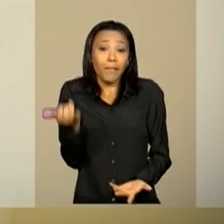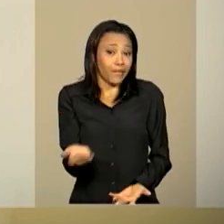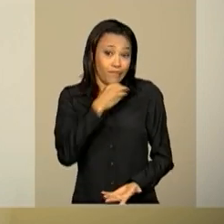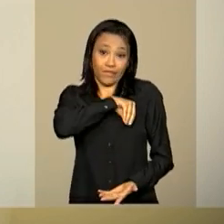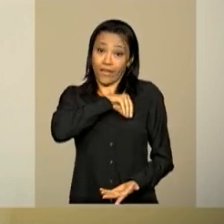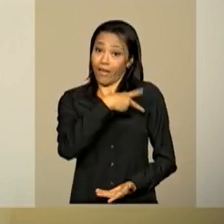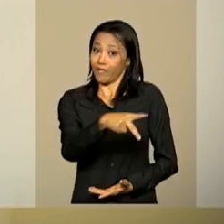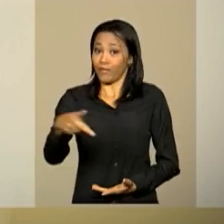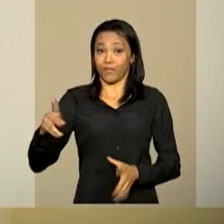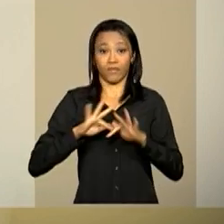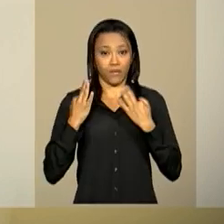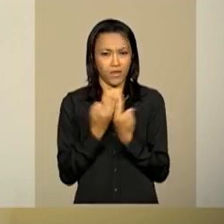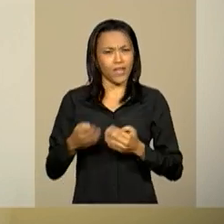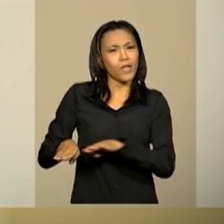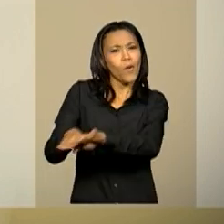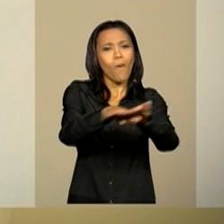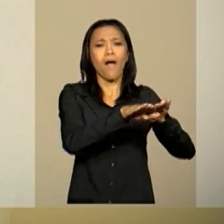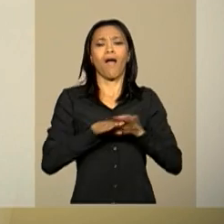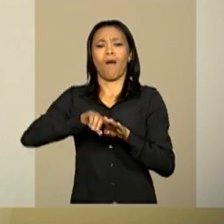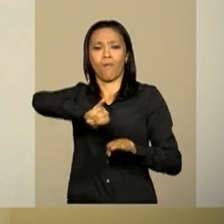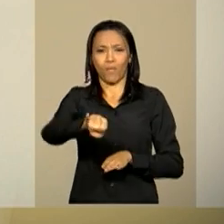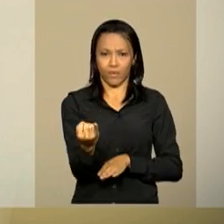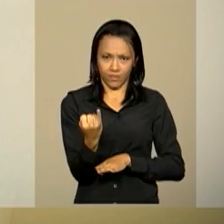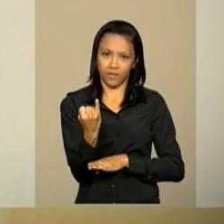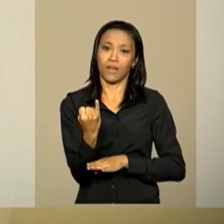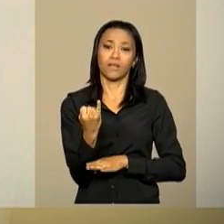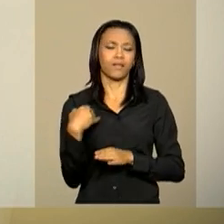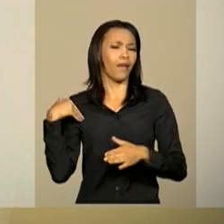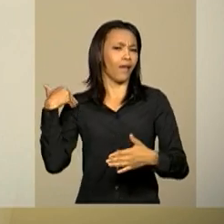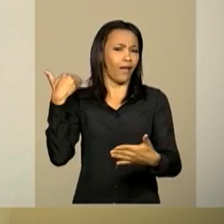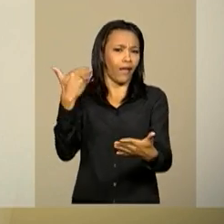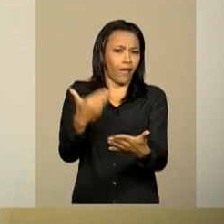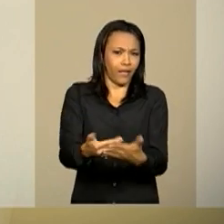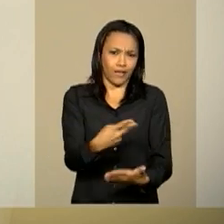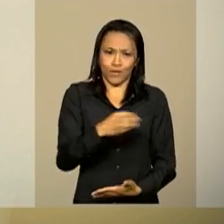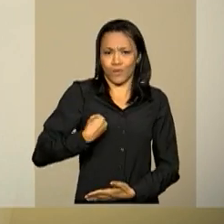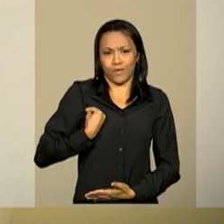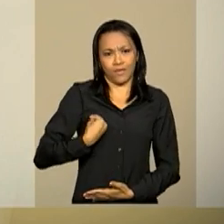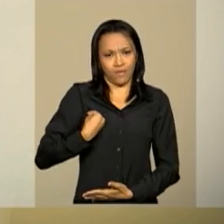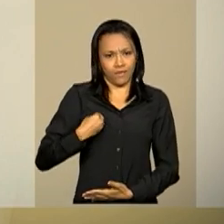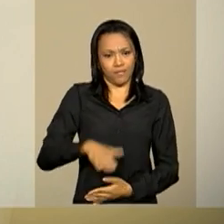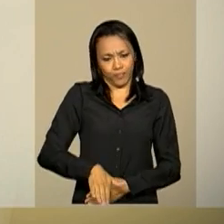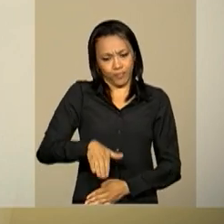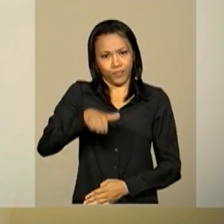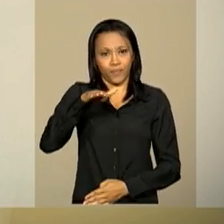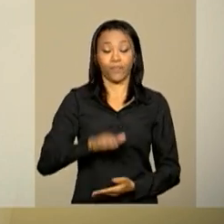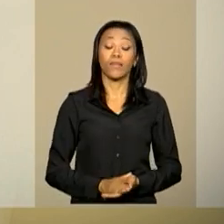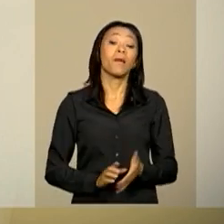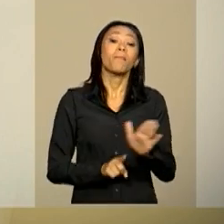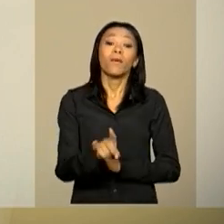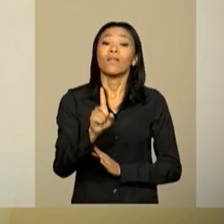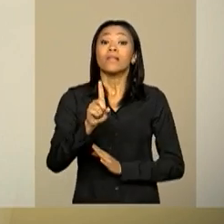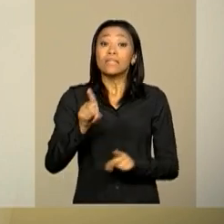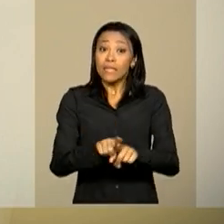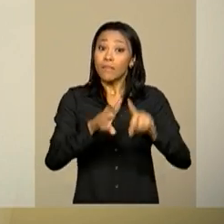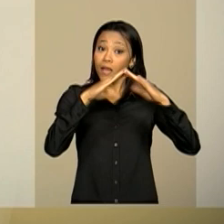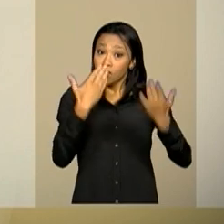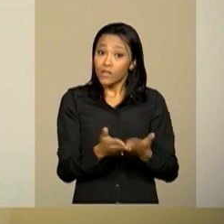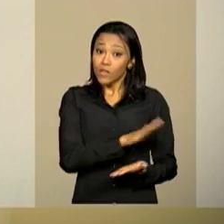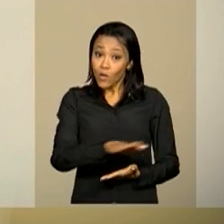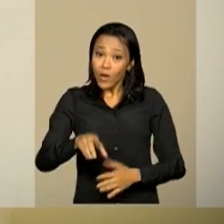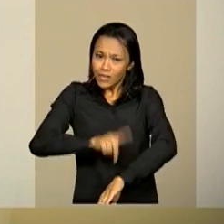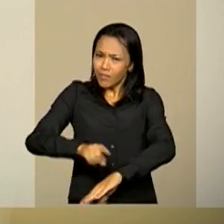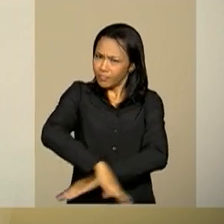famílias igualdade de oportunidades desde o início de suas vidas além das creches as escolas em tempo